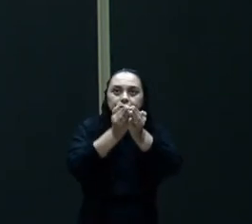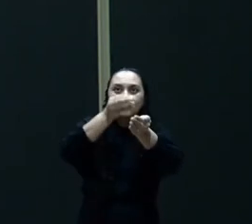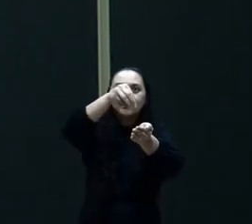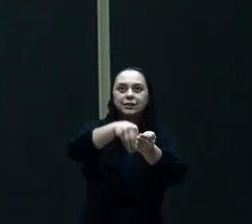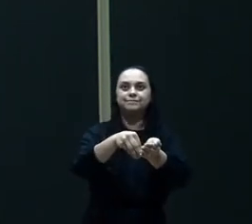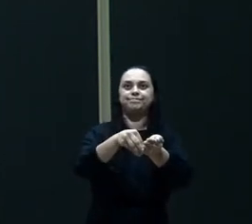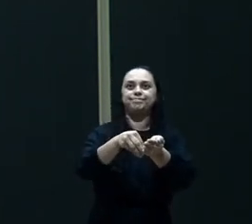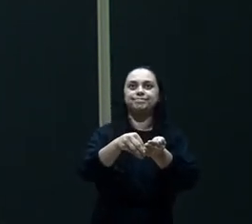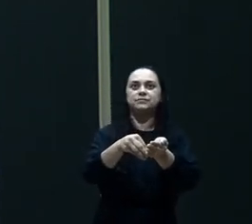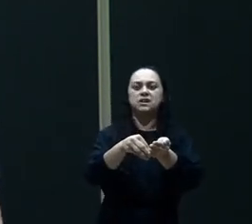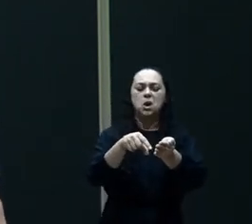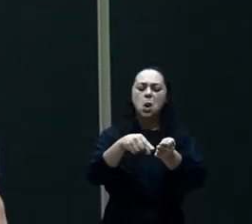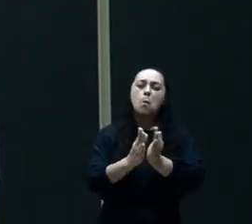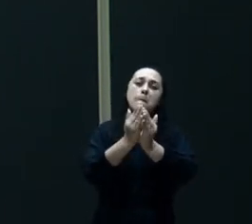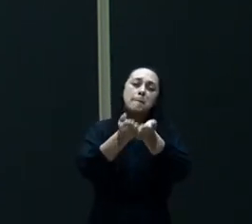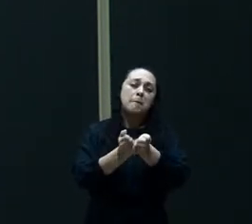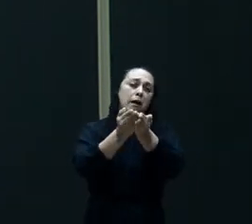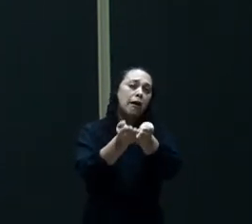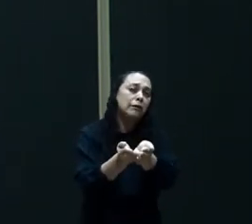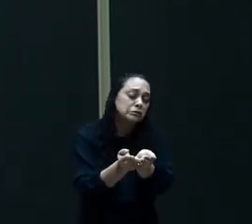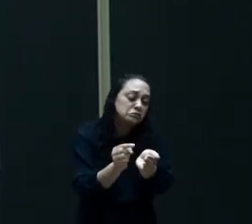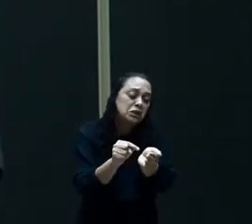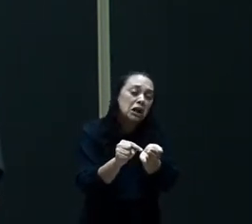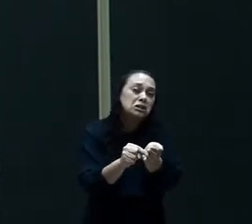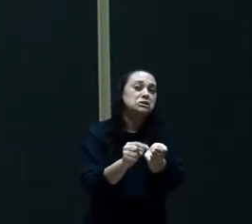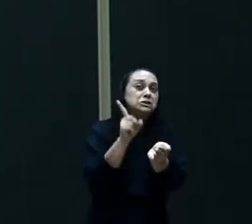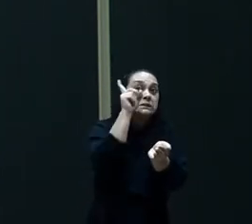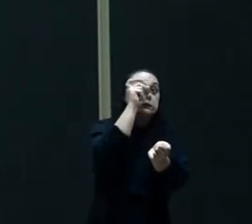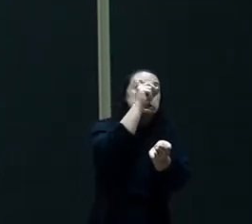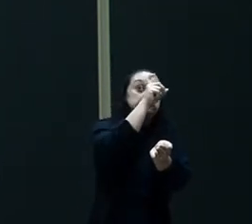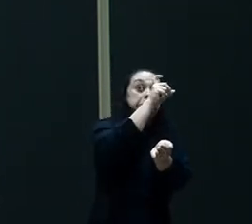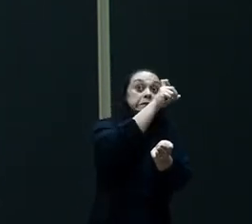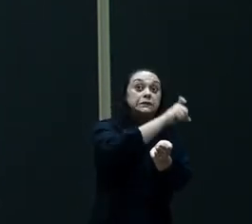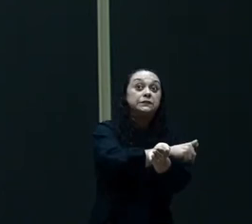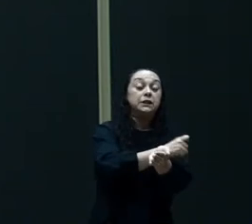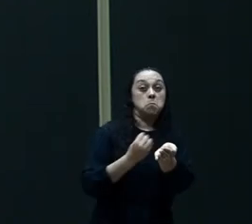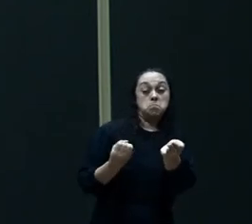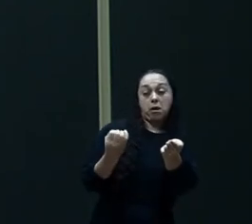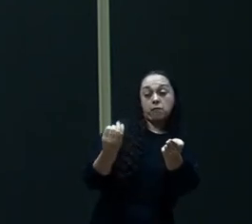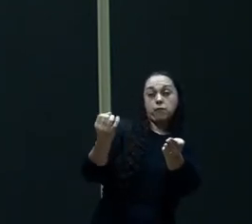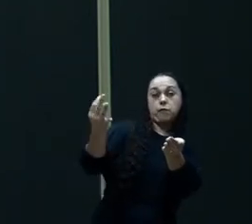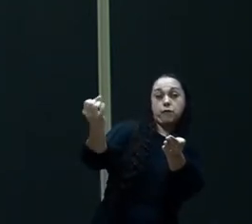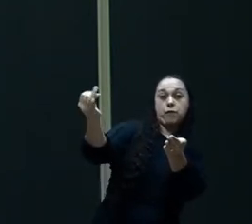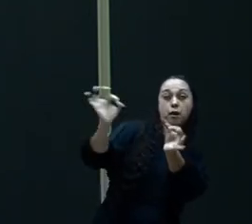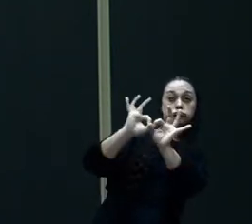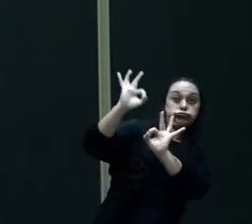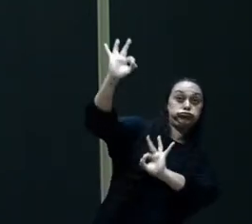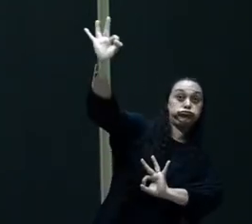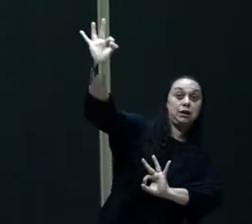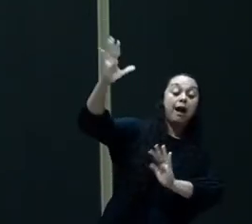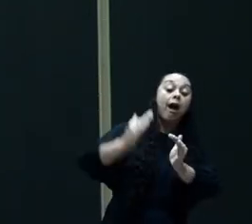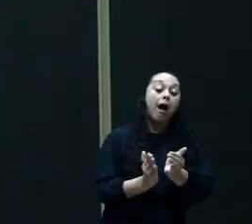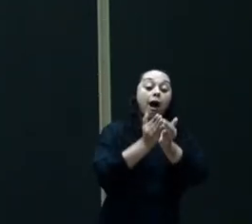desconfortável uma viagem longa e esse navio carregava também coisas comerciais para